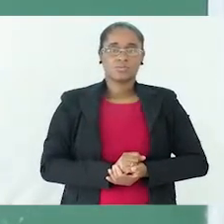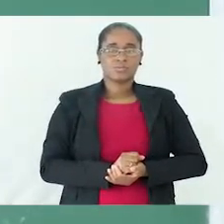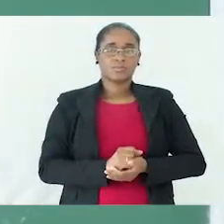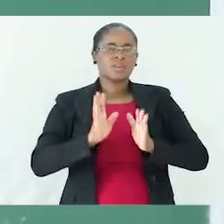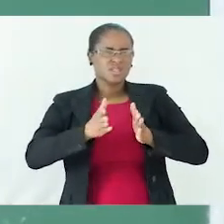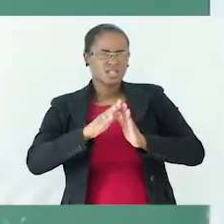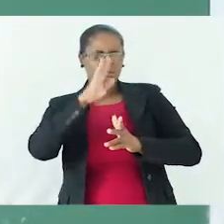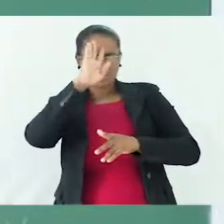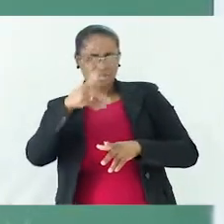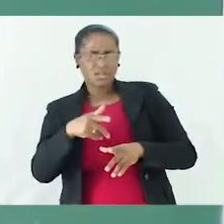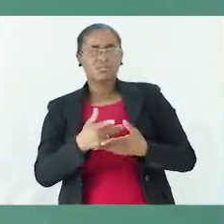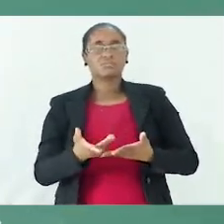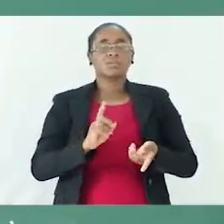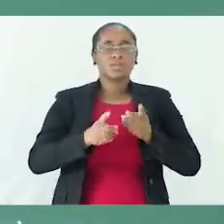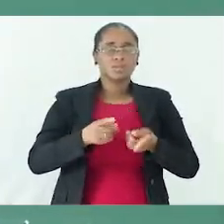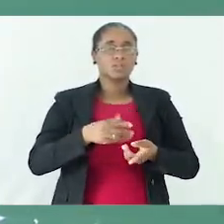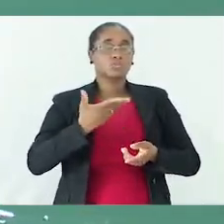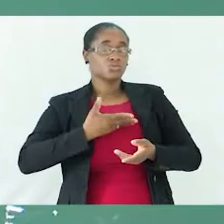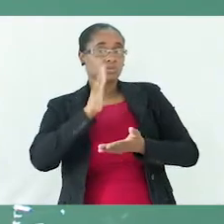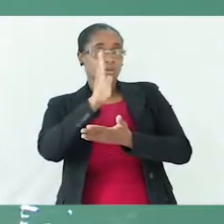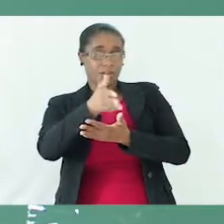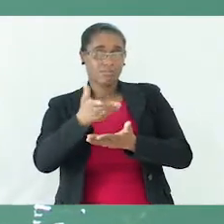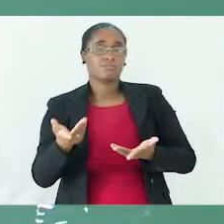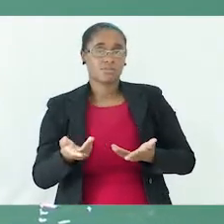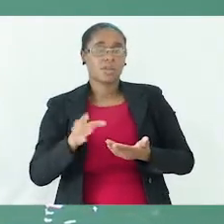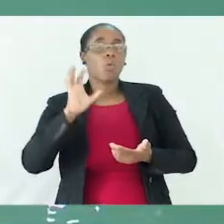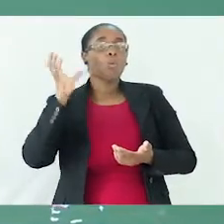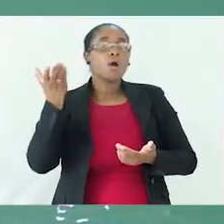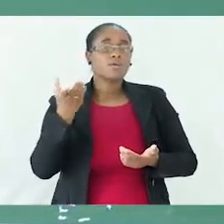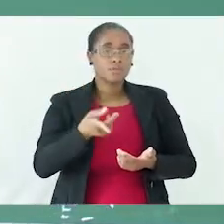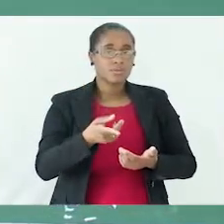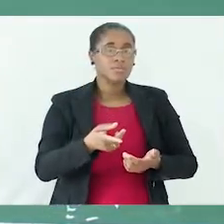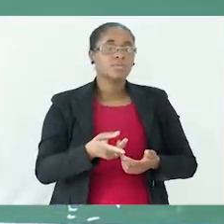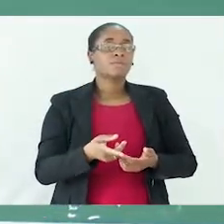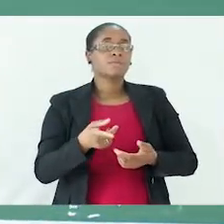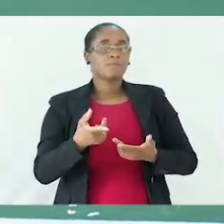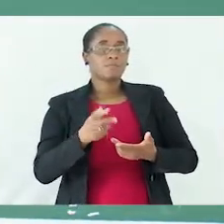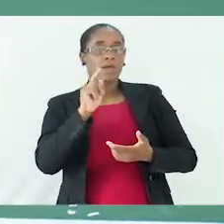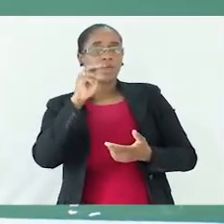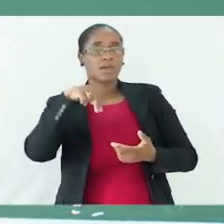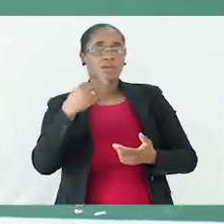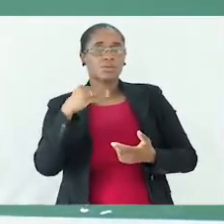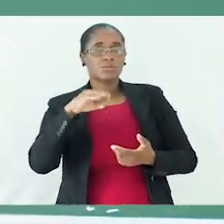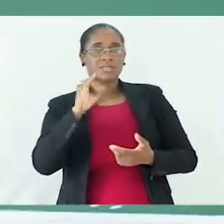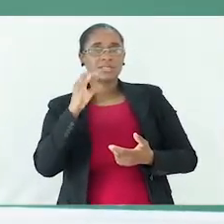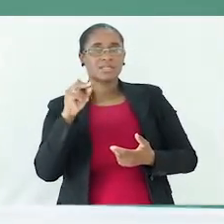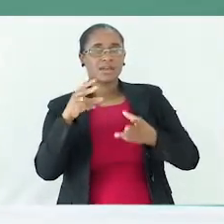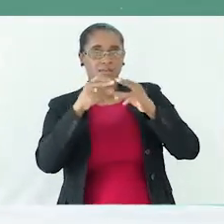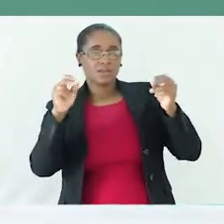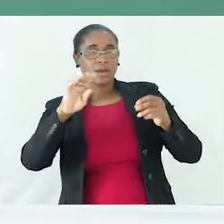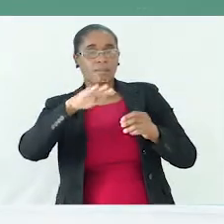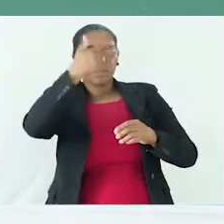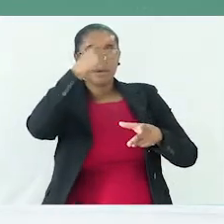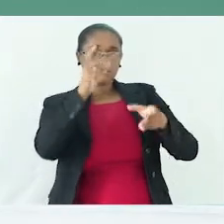Já sabemos que o discurso direto é quando o enunciado está na primeira